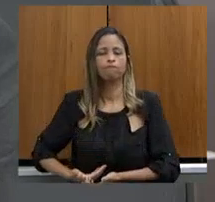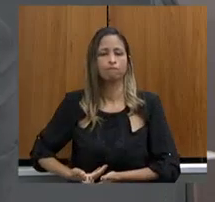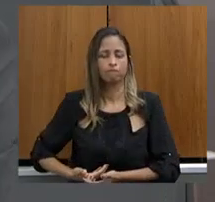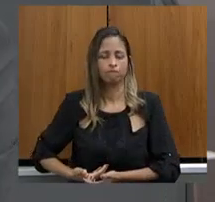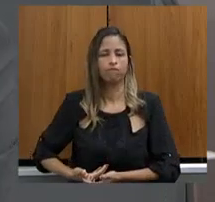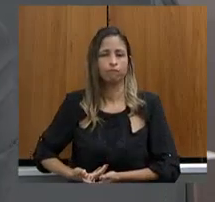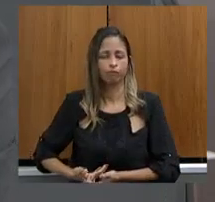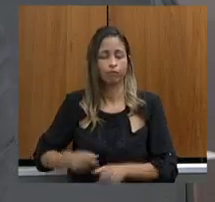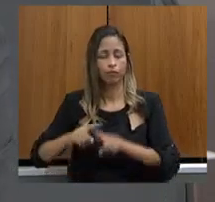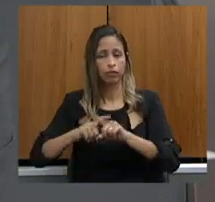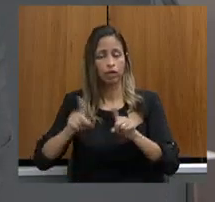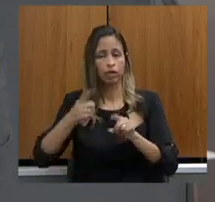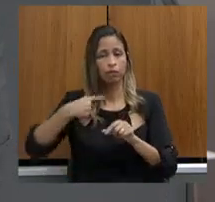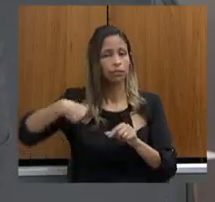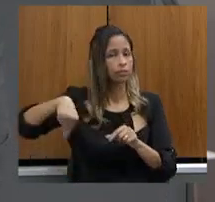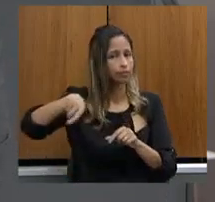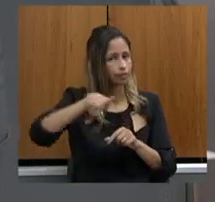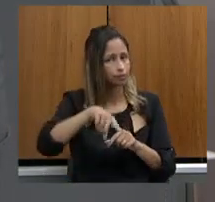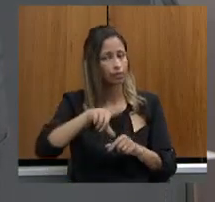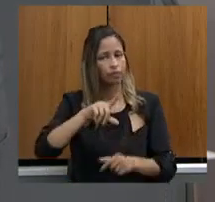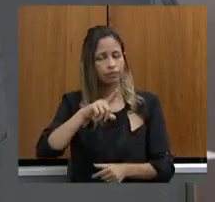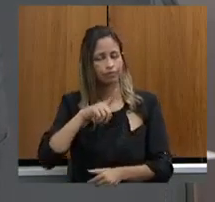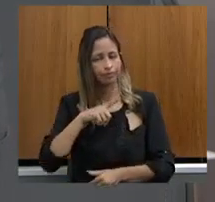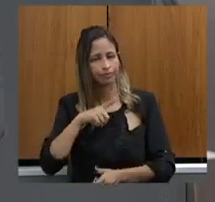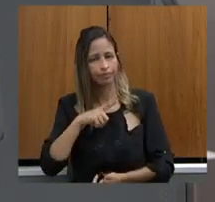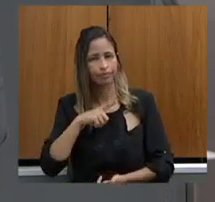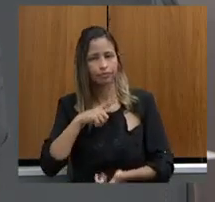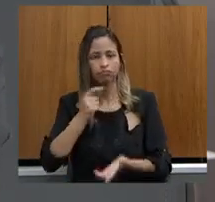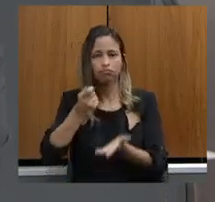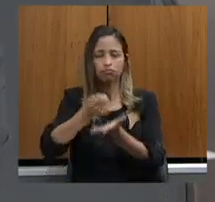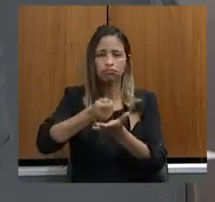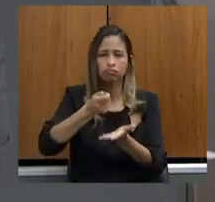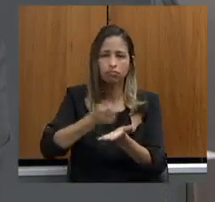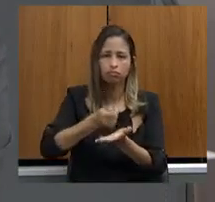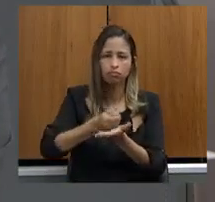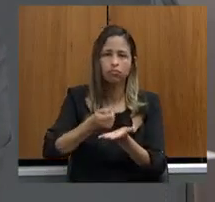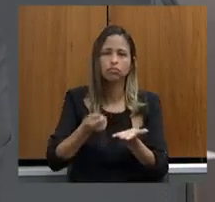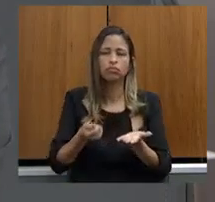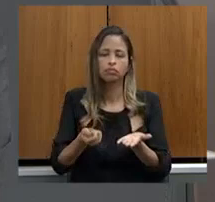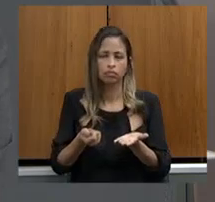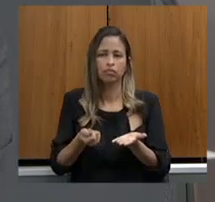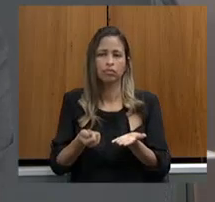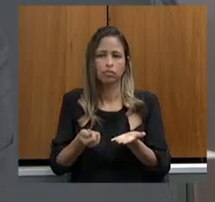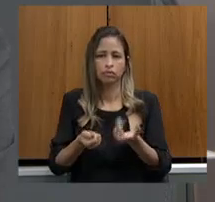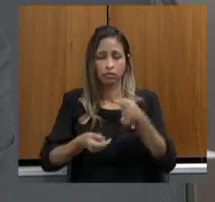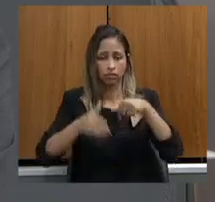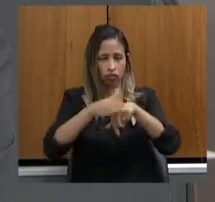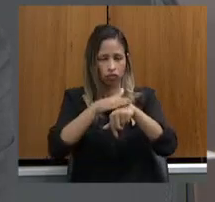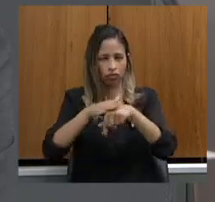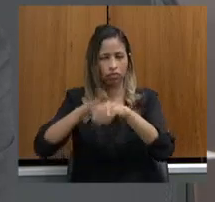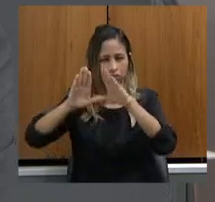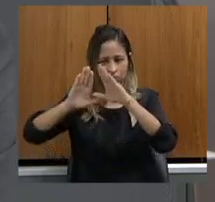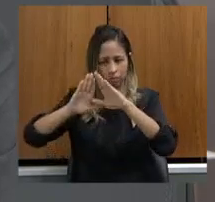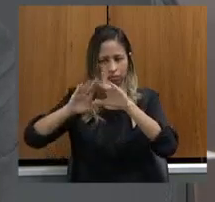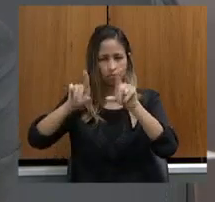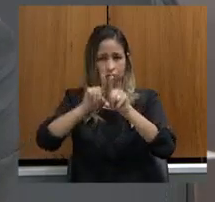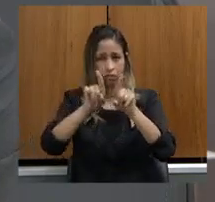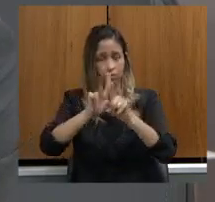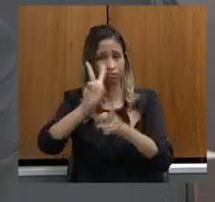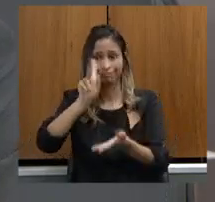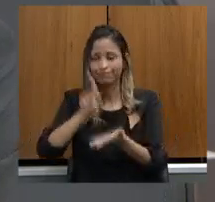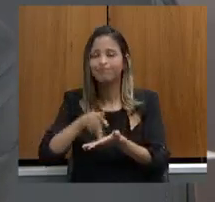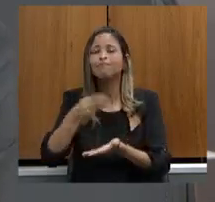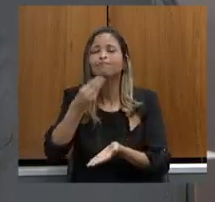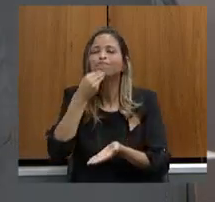medida mas nós não só temos a obrigação expressa pelo Ministro Nunes Marques discutindo a Assembleia Legislativa Como temos o Real